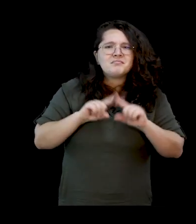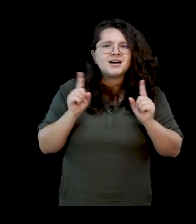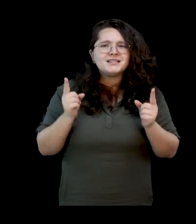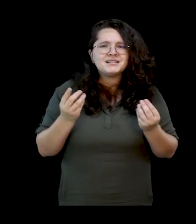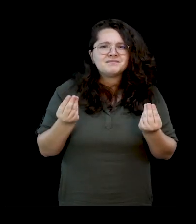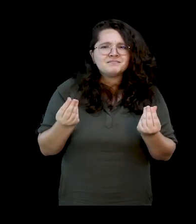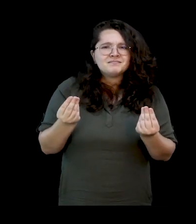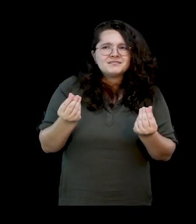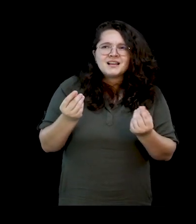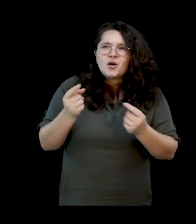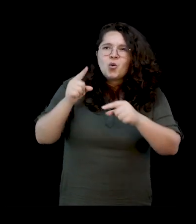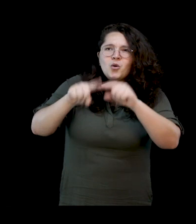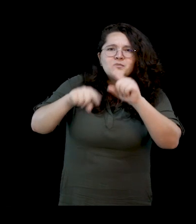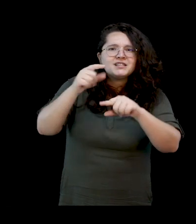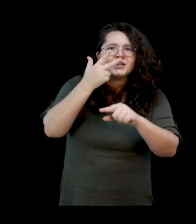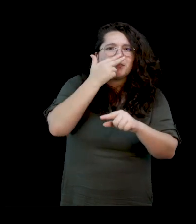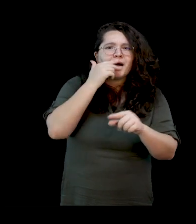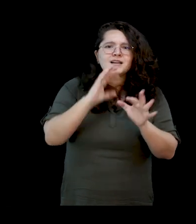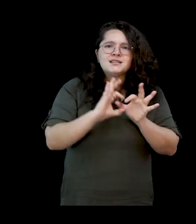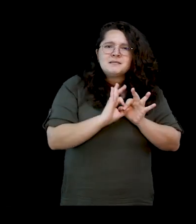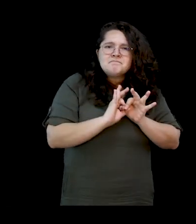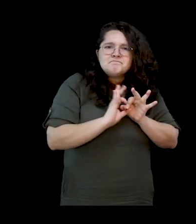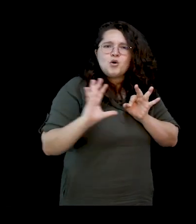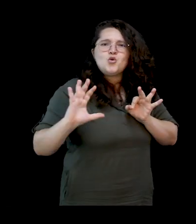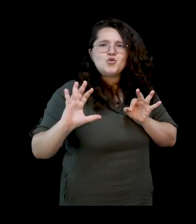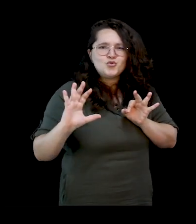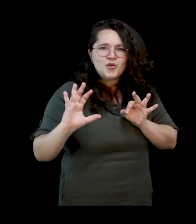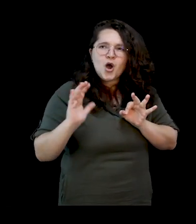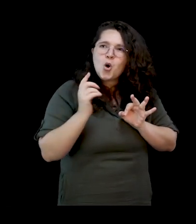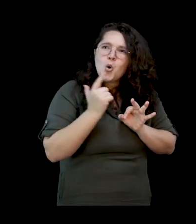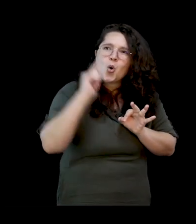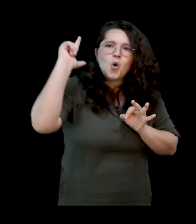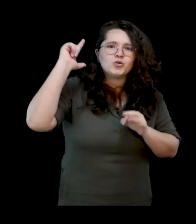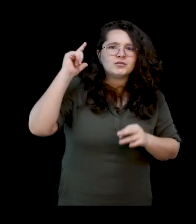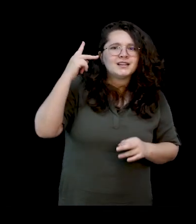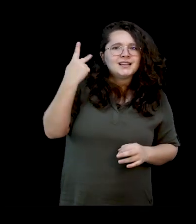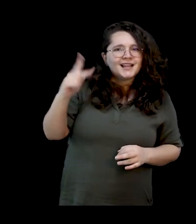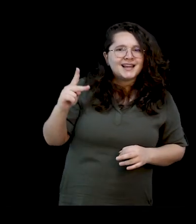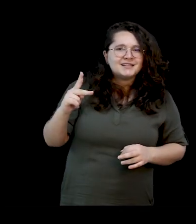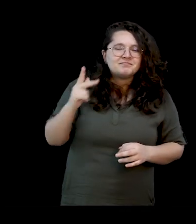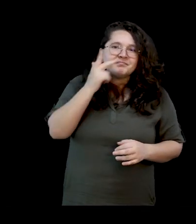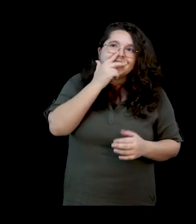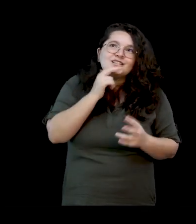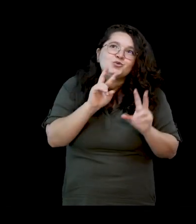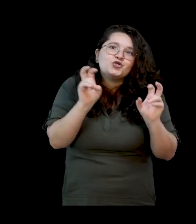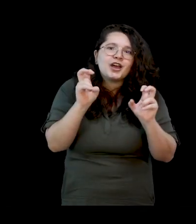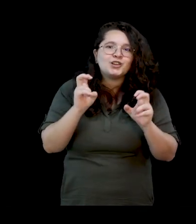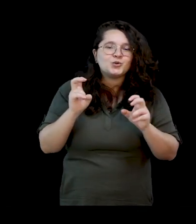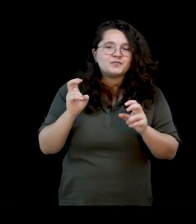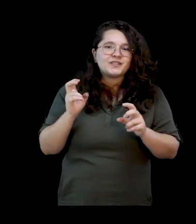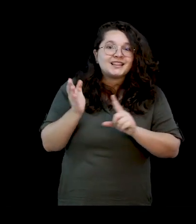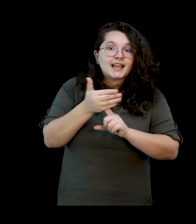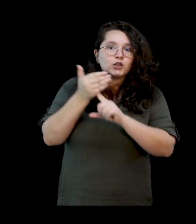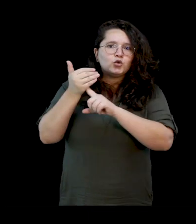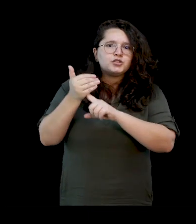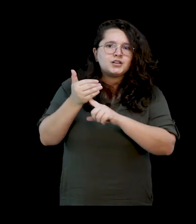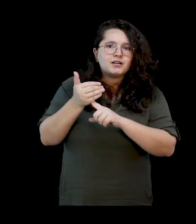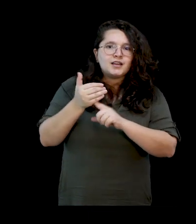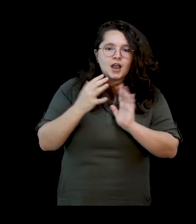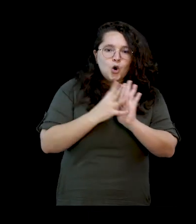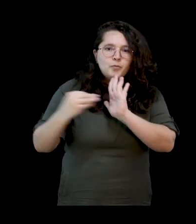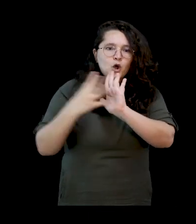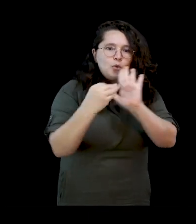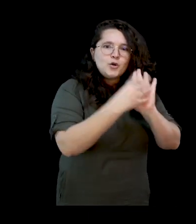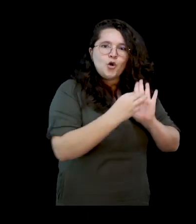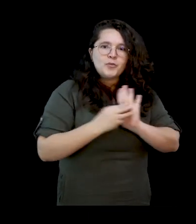vê alienado daqueles objetos que se transformaram em independentes em si mesmos, se transformaram numa tecnologia autorreprodutiva e que aniquila